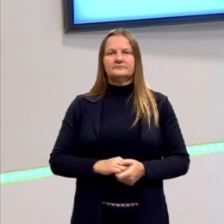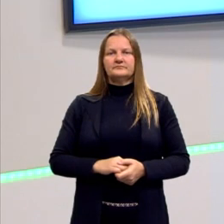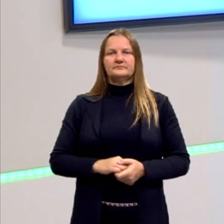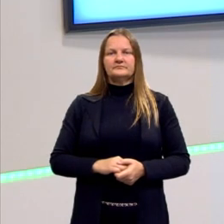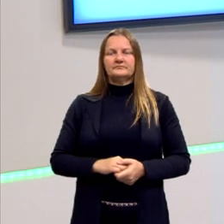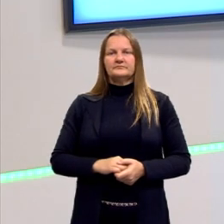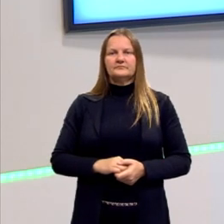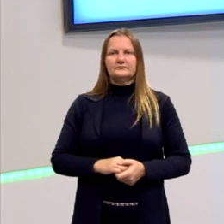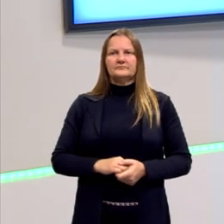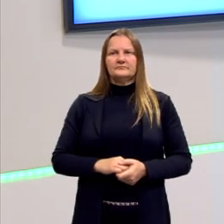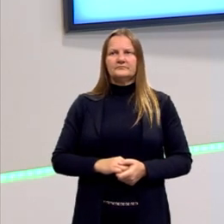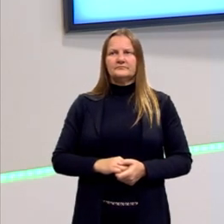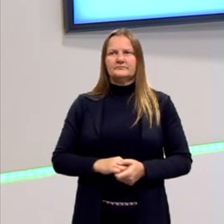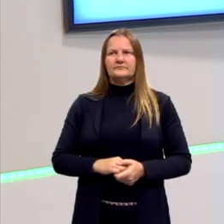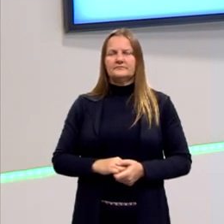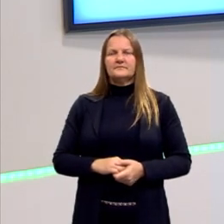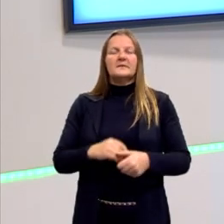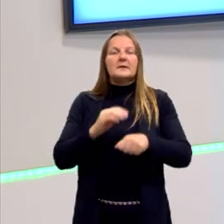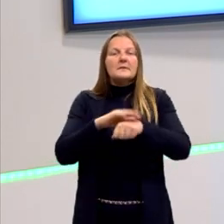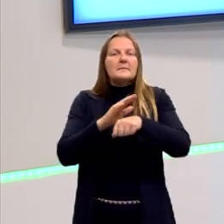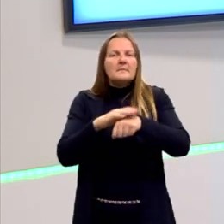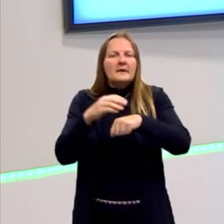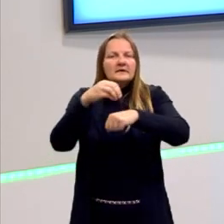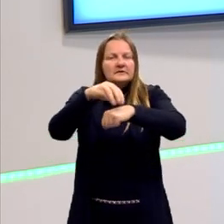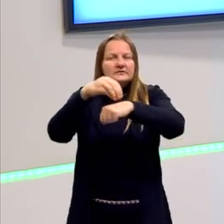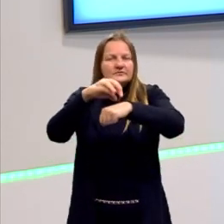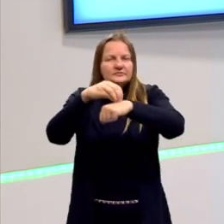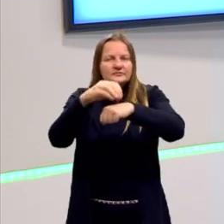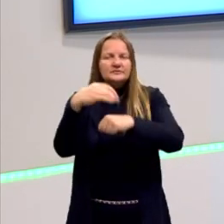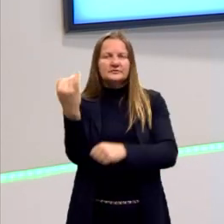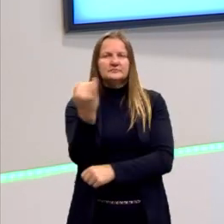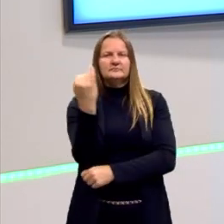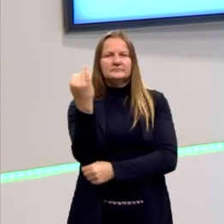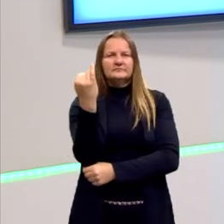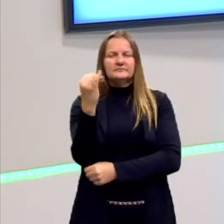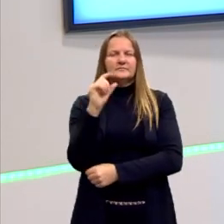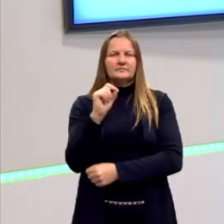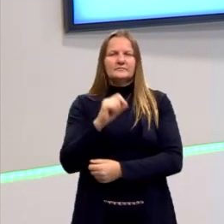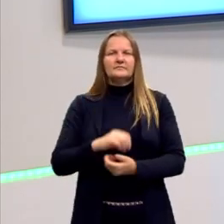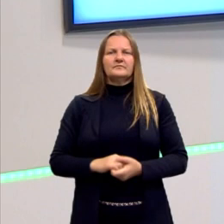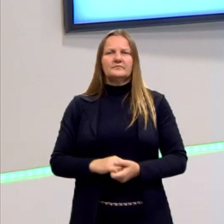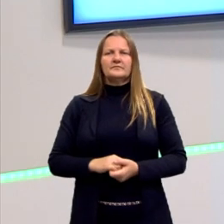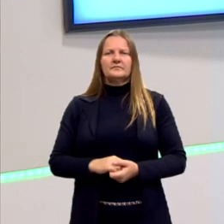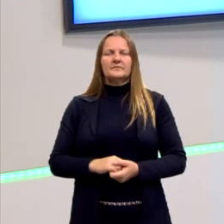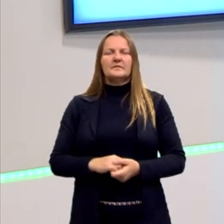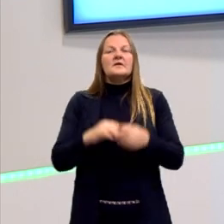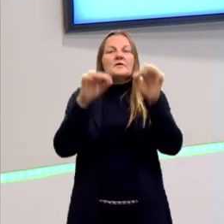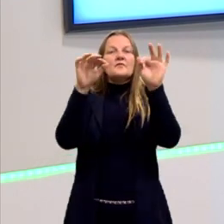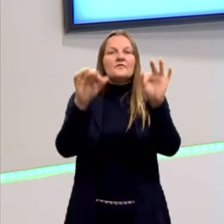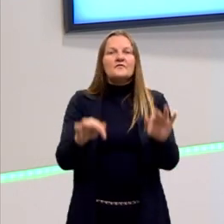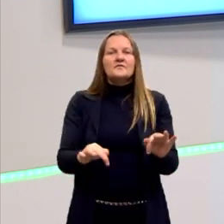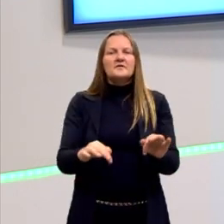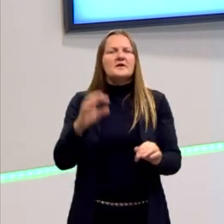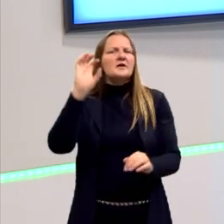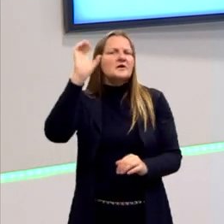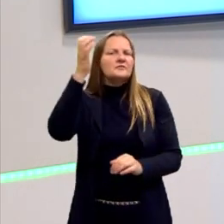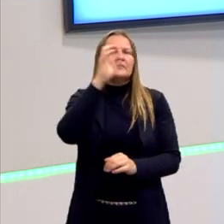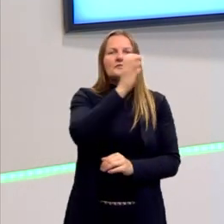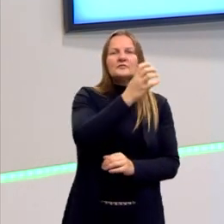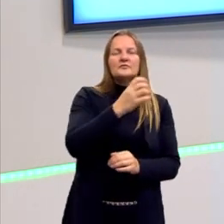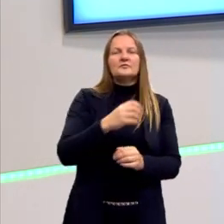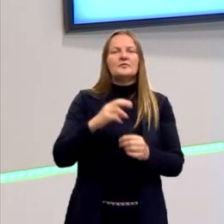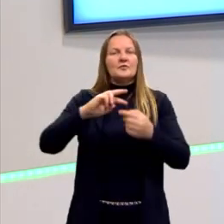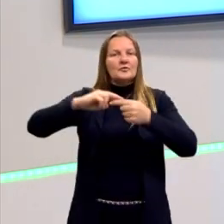exemplo agora eu vou trazer para vocês uma dica importante que é OK terminei de resolver toda a equação